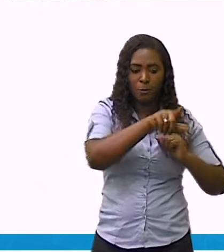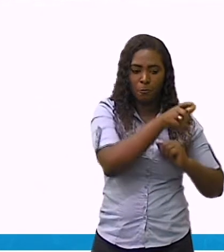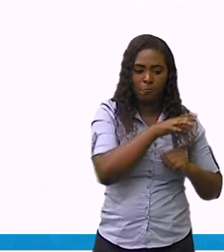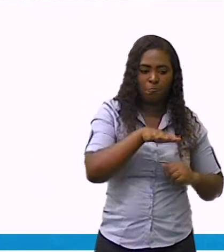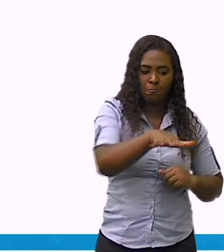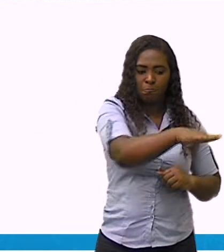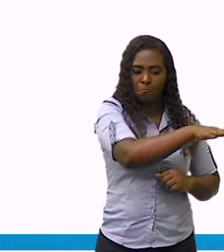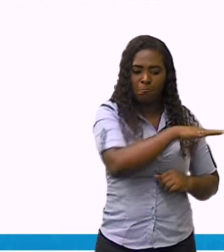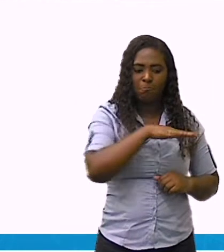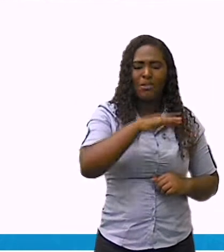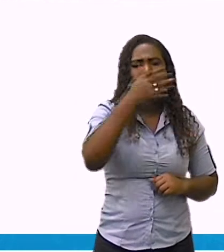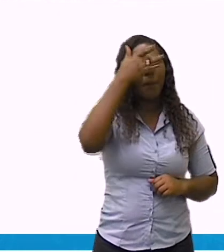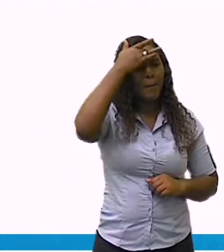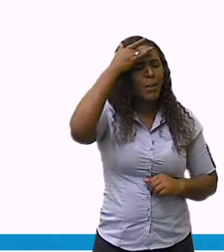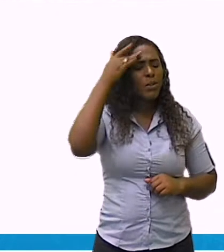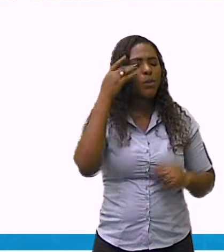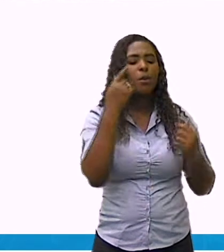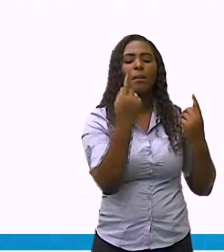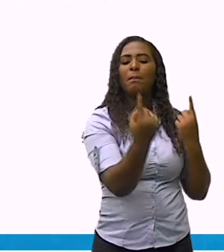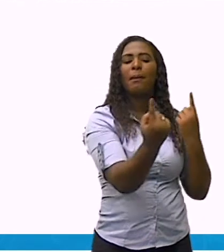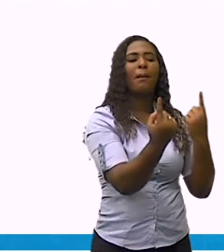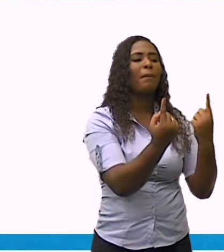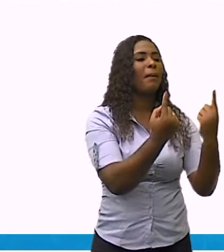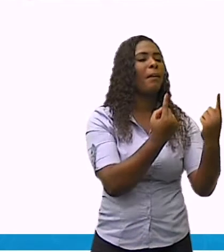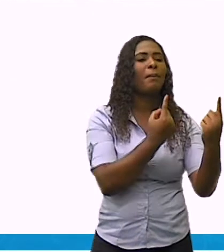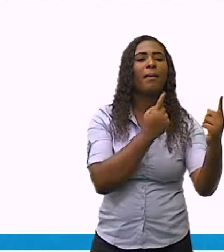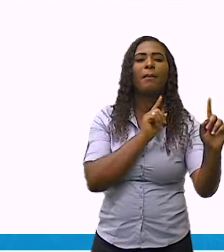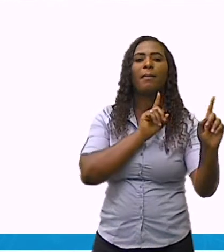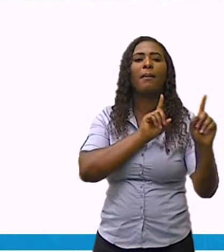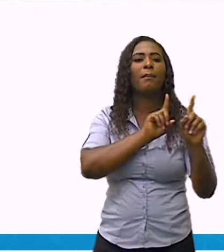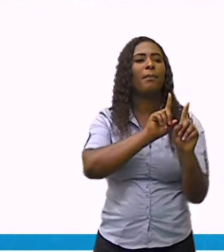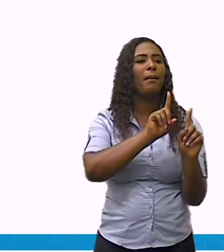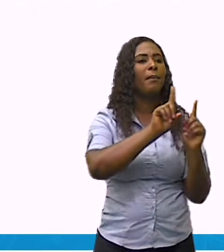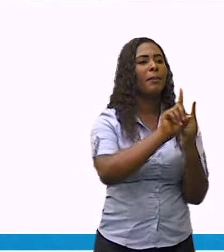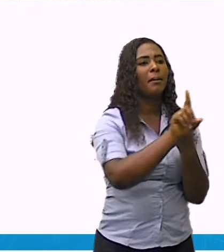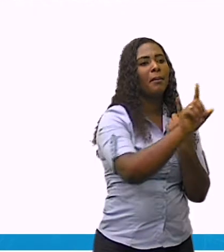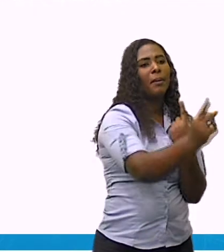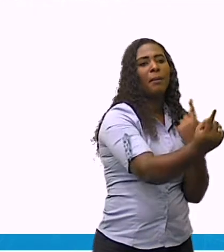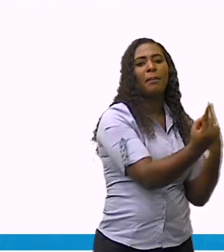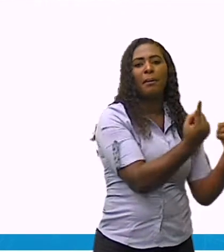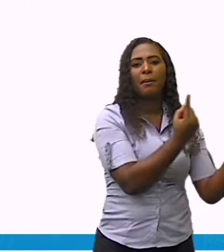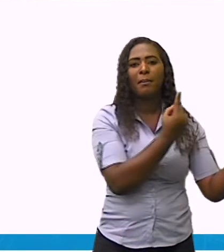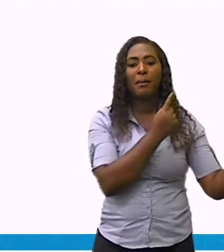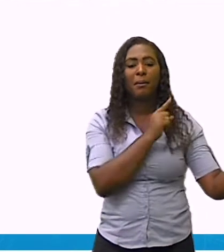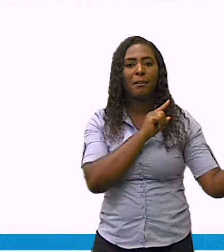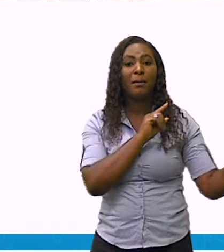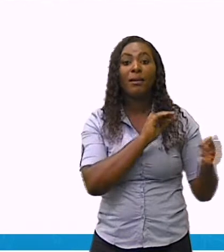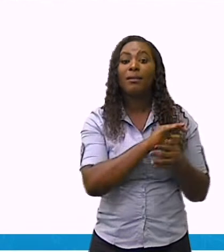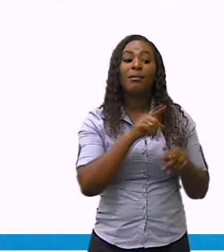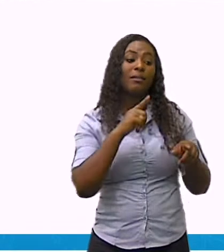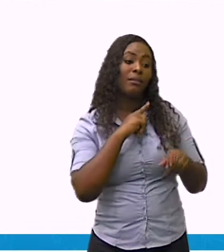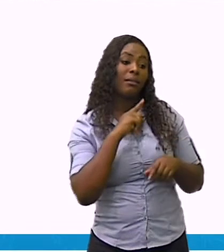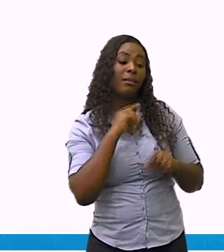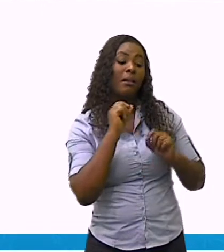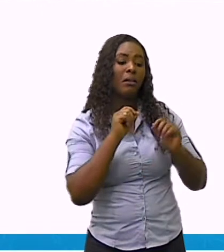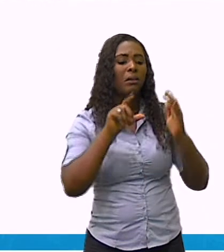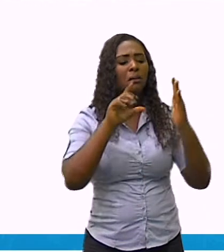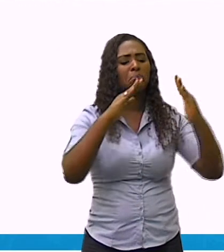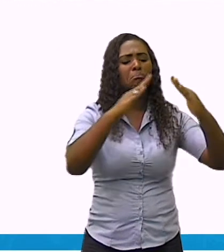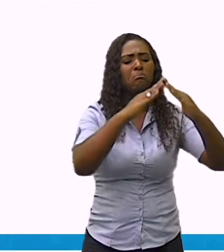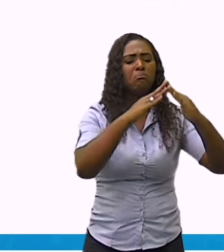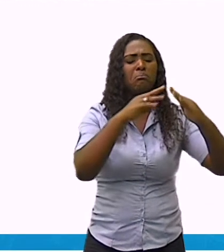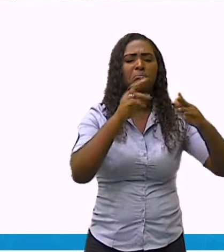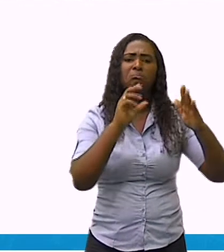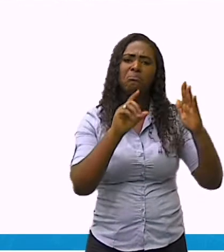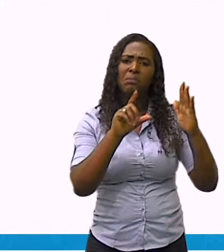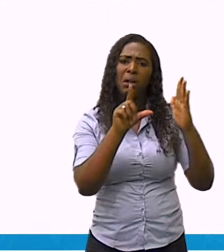circulação de várias pessoas, temos ali serviços, temos bancos,